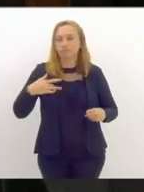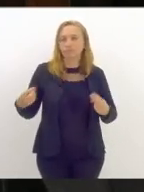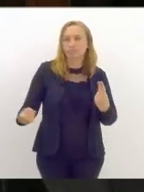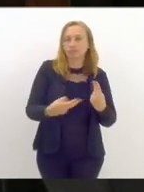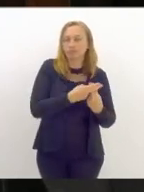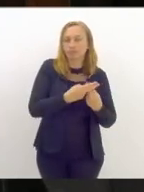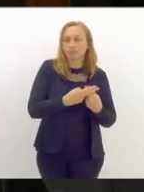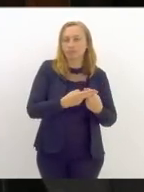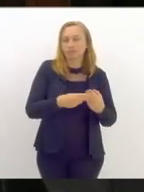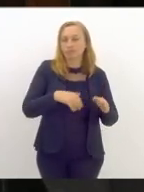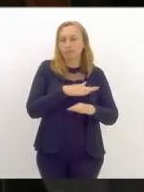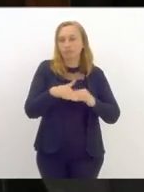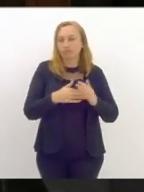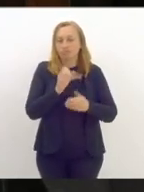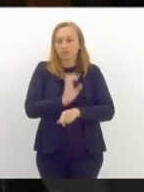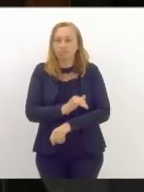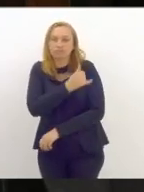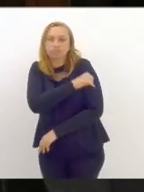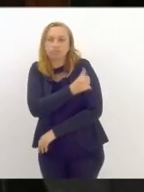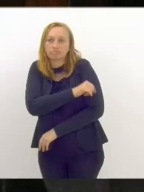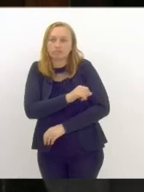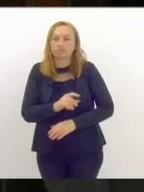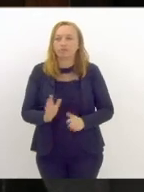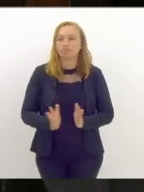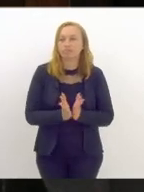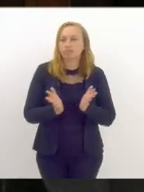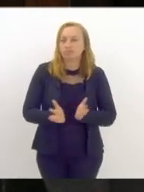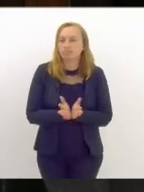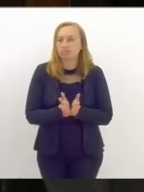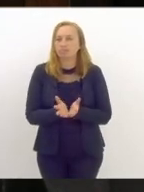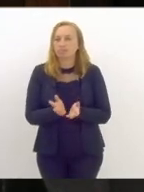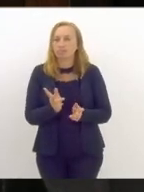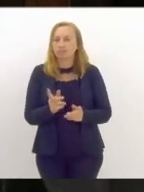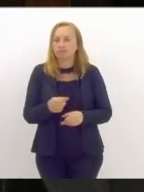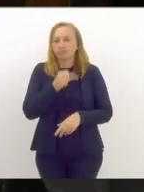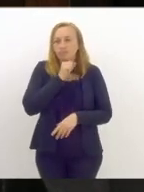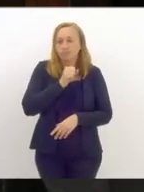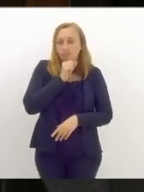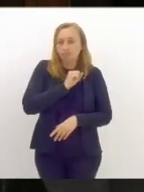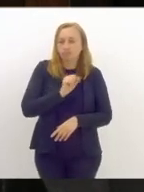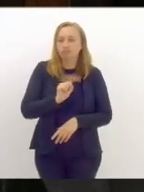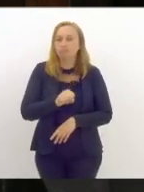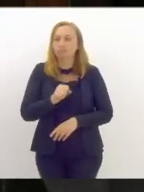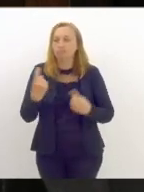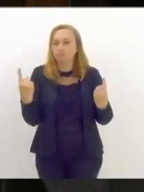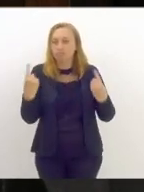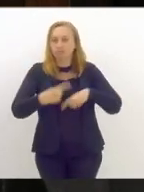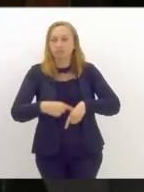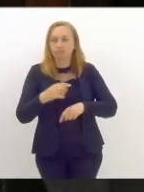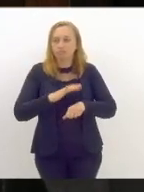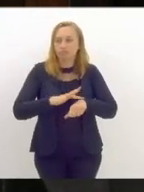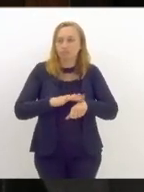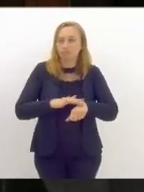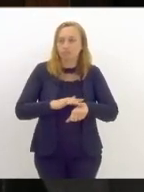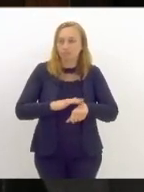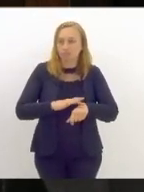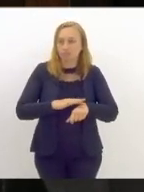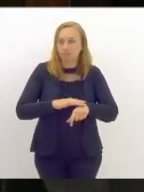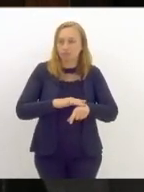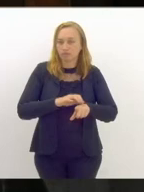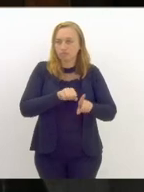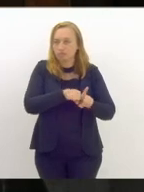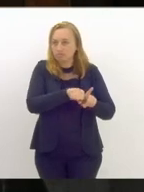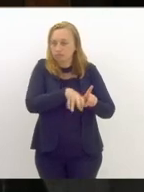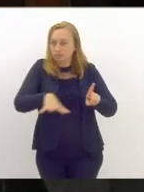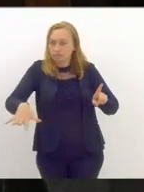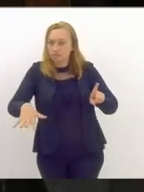no estado do Rio de Janeiro. Nossa população envelhece e traz os desafios das doenças crônicas não transmissíveis, que se amontoa